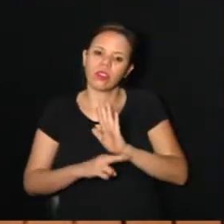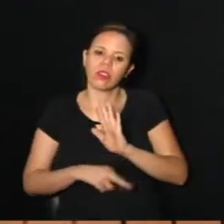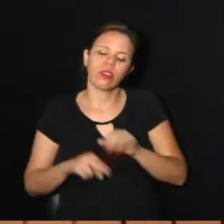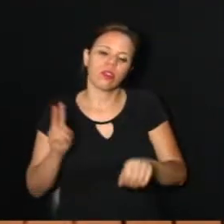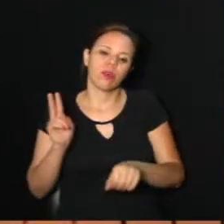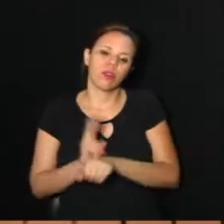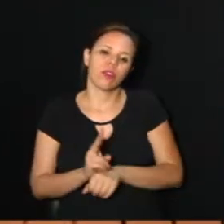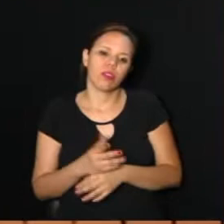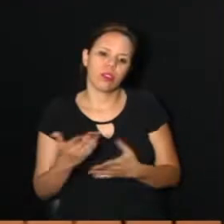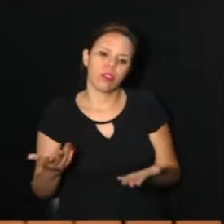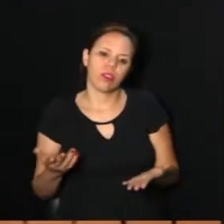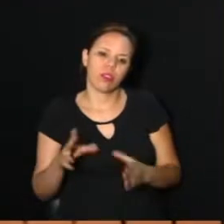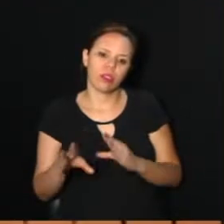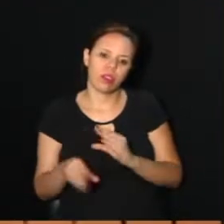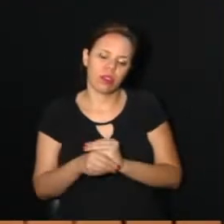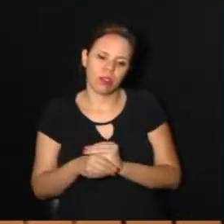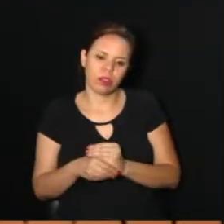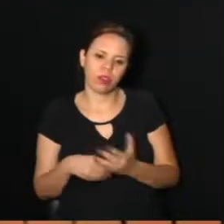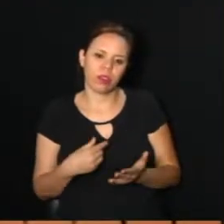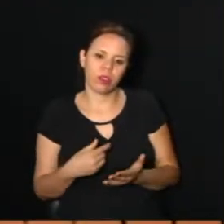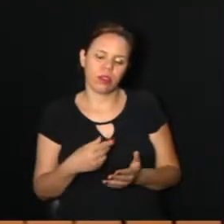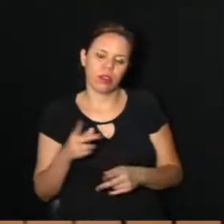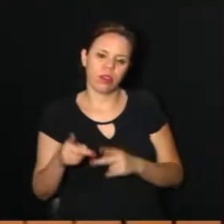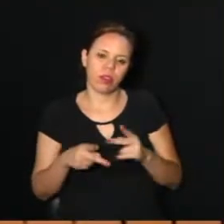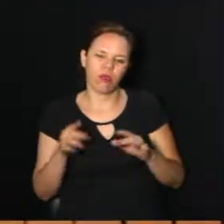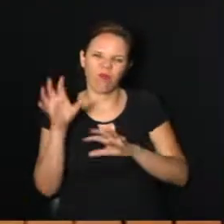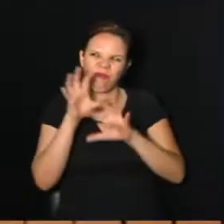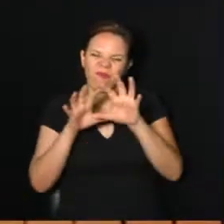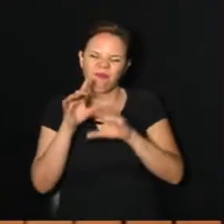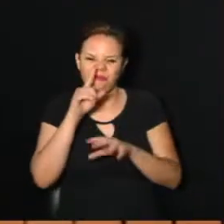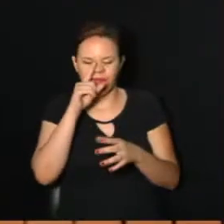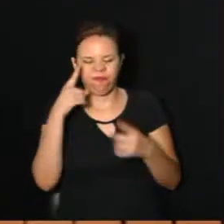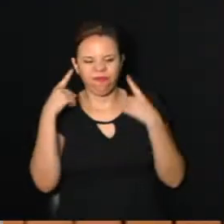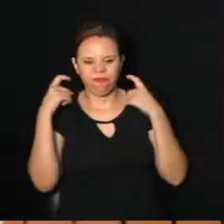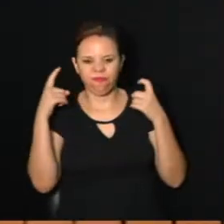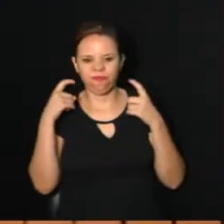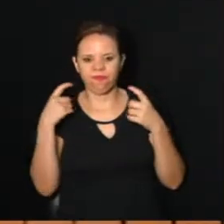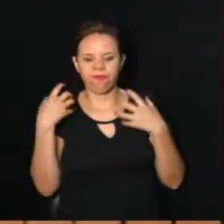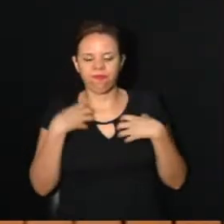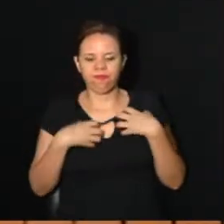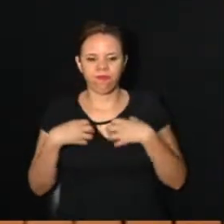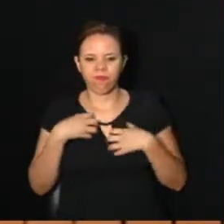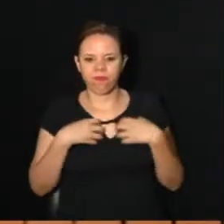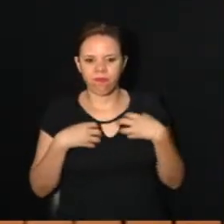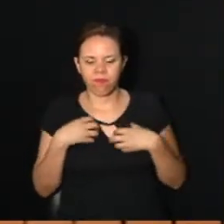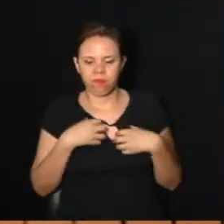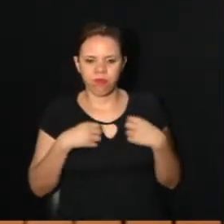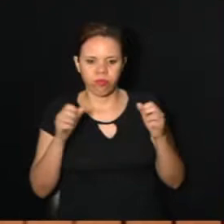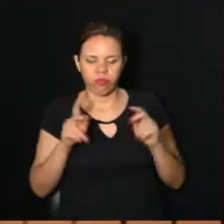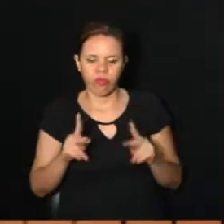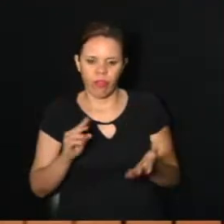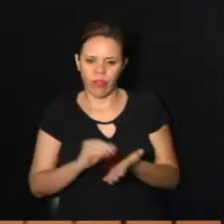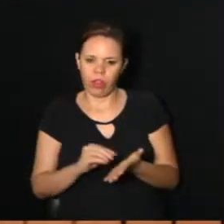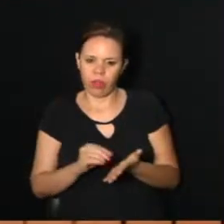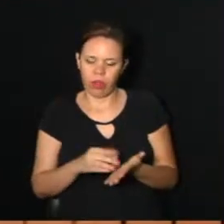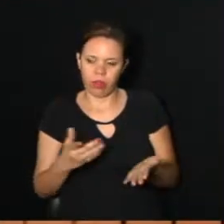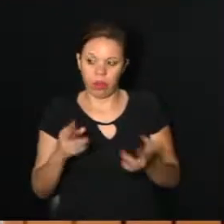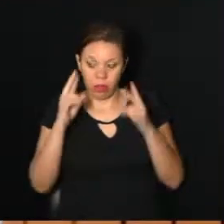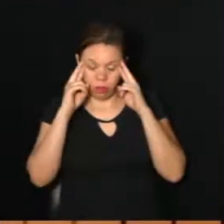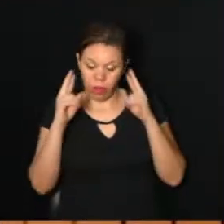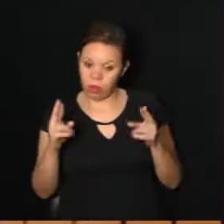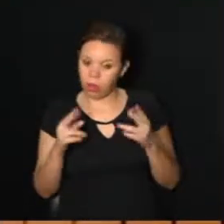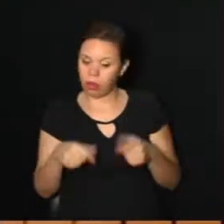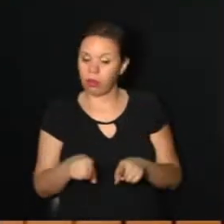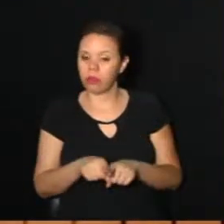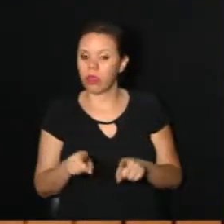ambiente, incluídas de repressão à poluição sonora e à perturbação do sossego, então é preciso respeitar essa situação, e